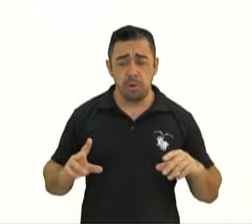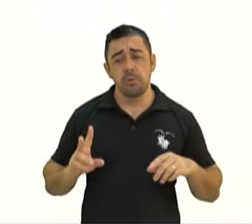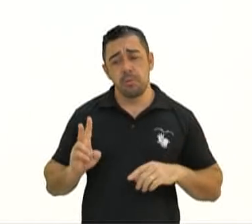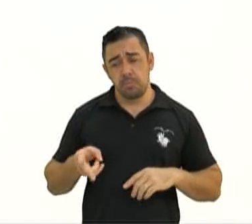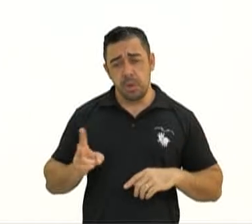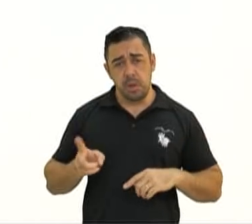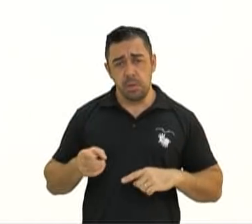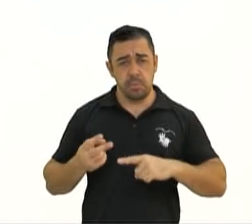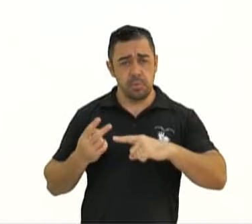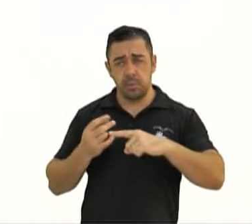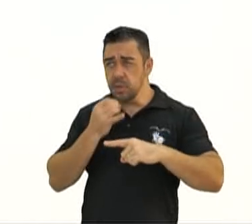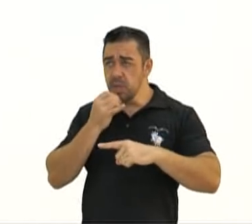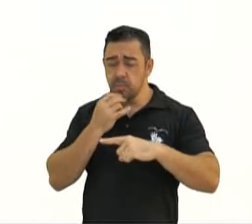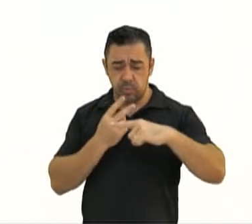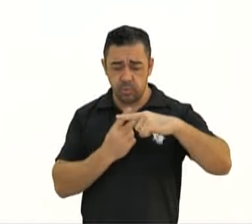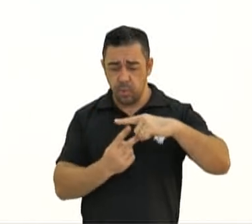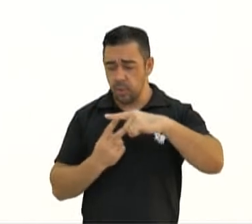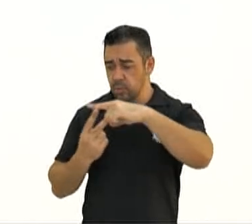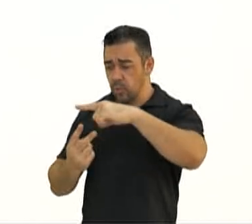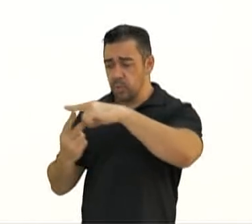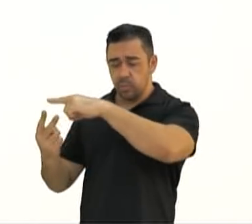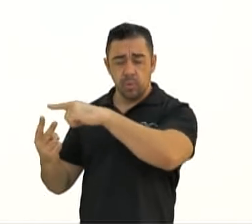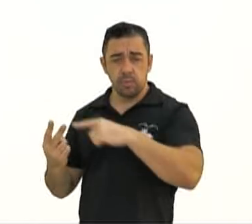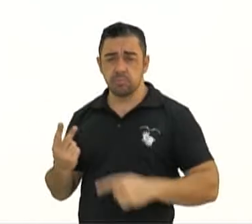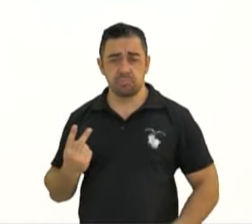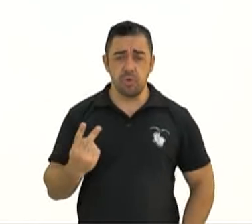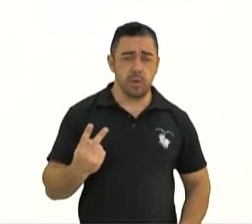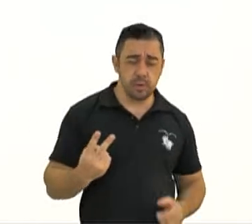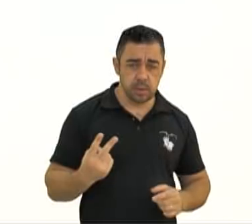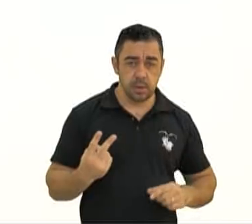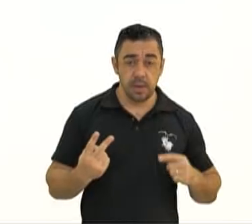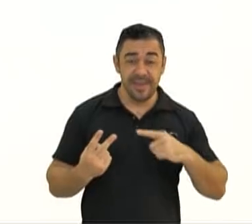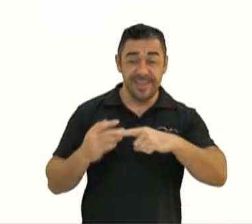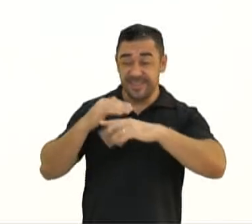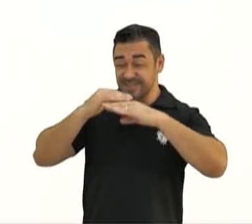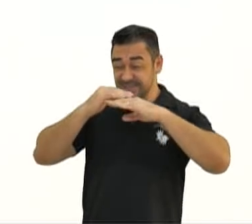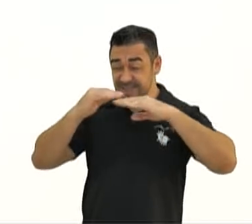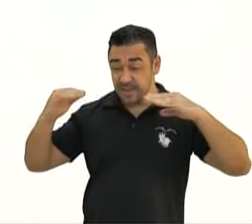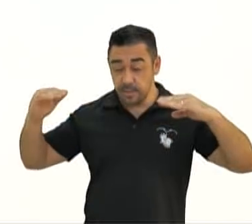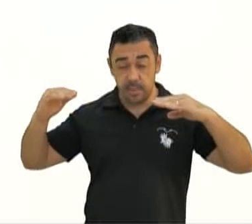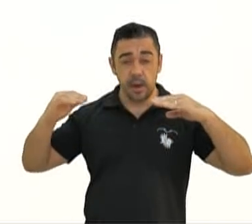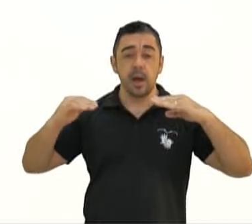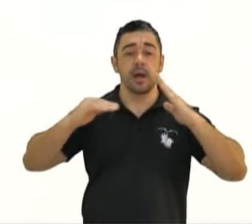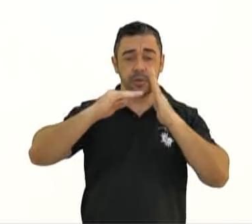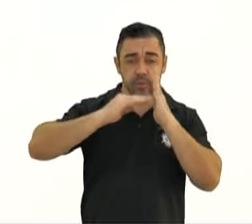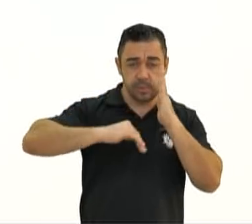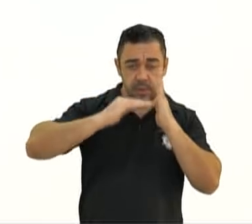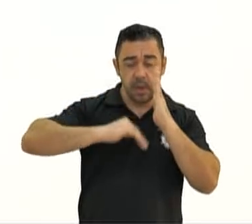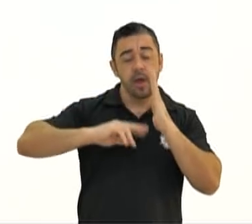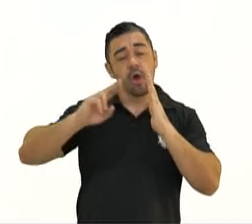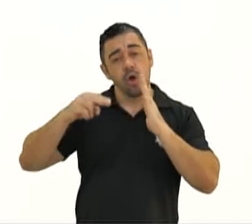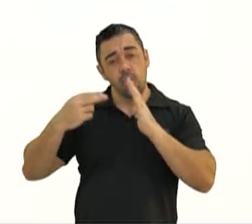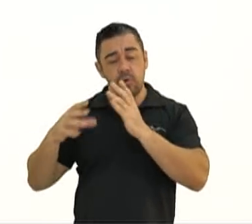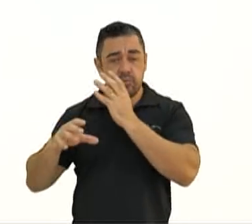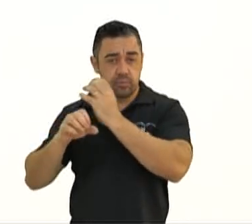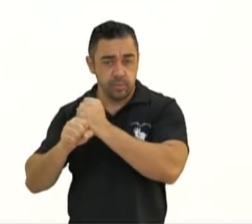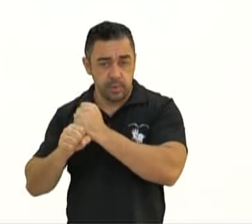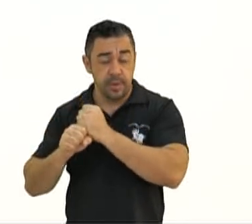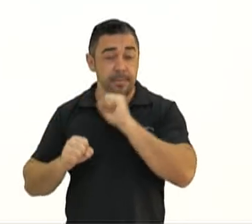o denominador e adicionar ou subtrair os numeradores. Agora, quando